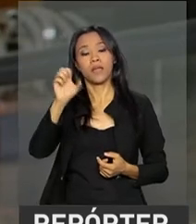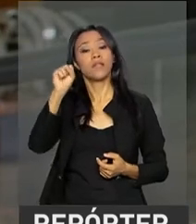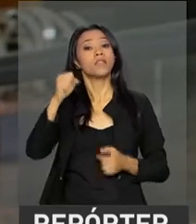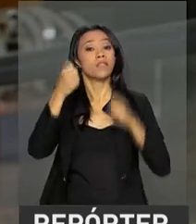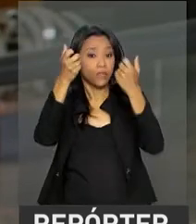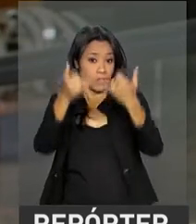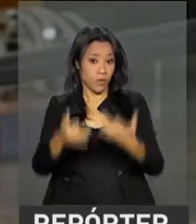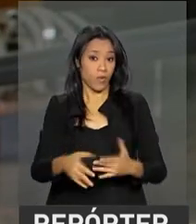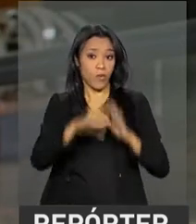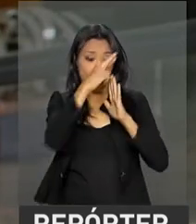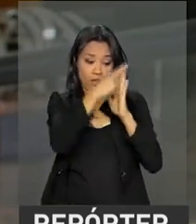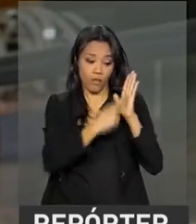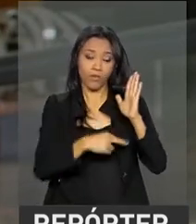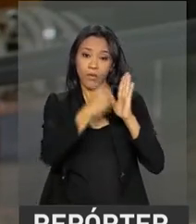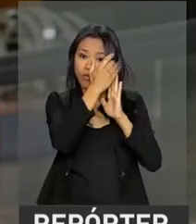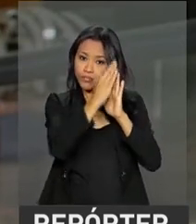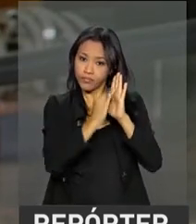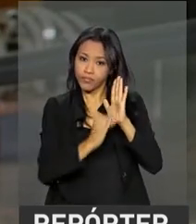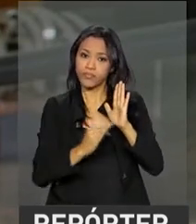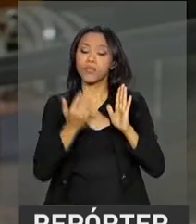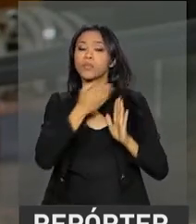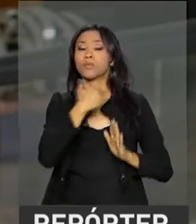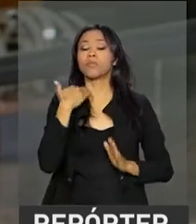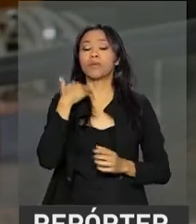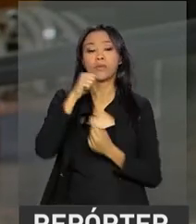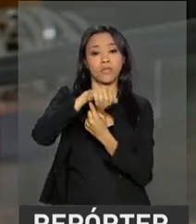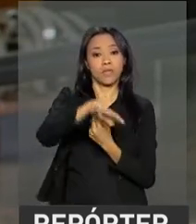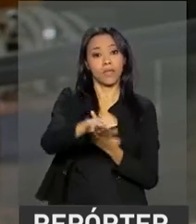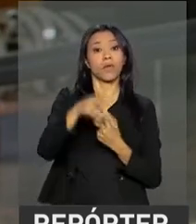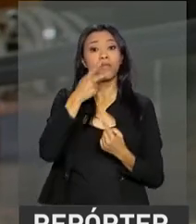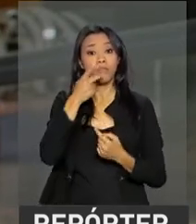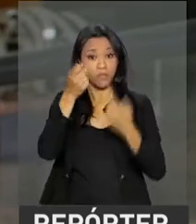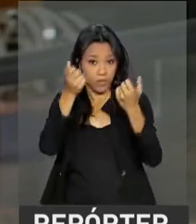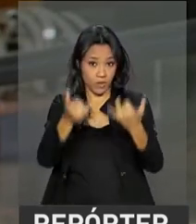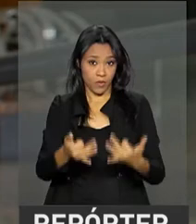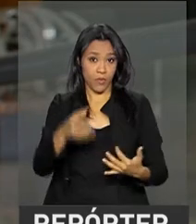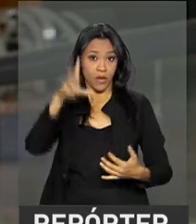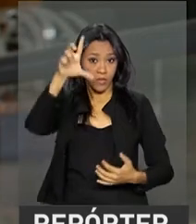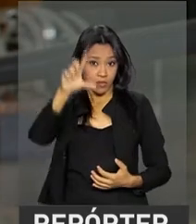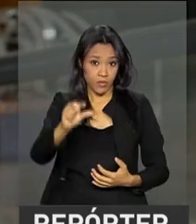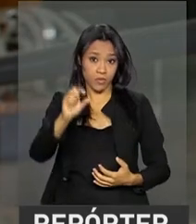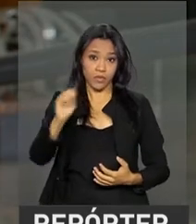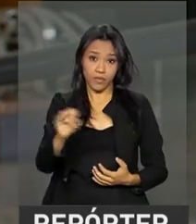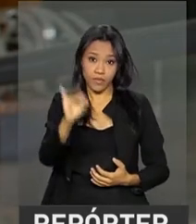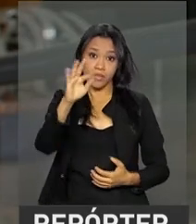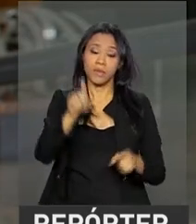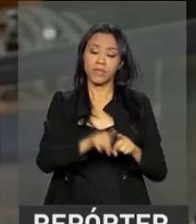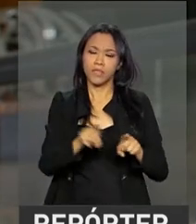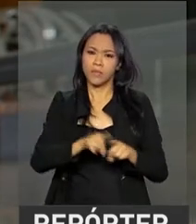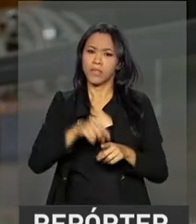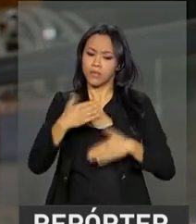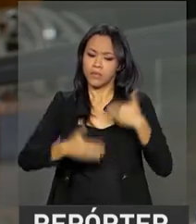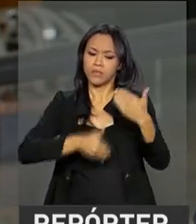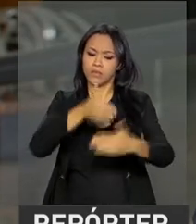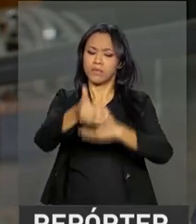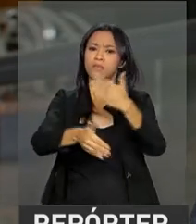Banco Central que mostram queda da previsão da inflação e a perspectiva de crescimento do país